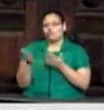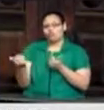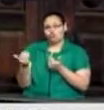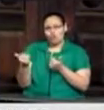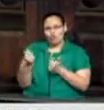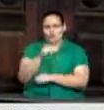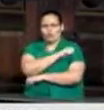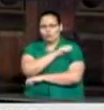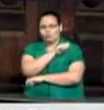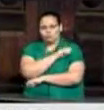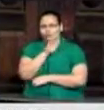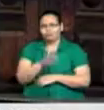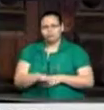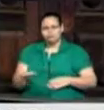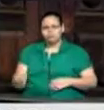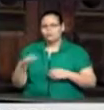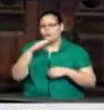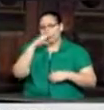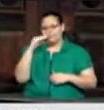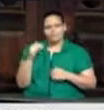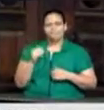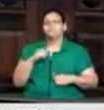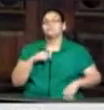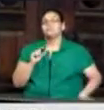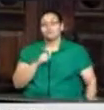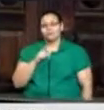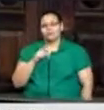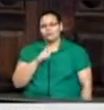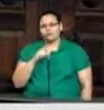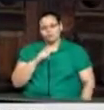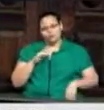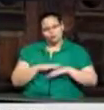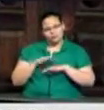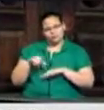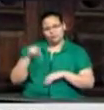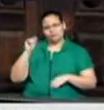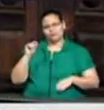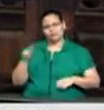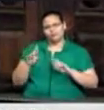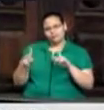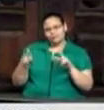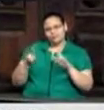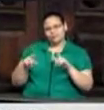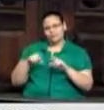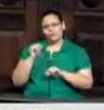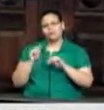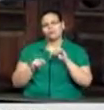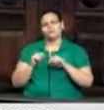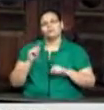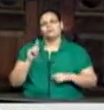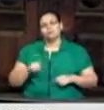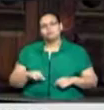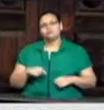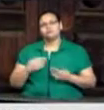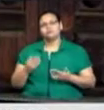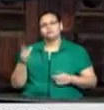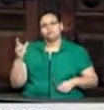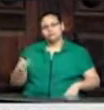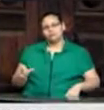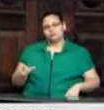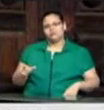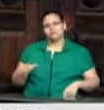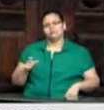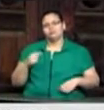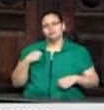jovem, nenhuma criança, nenhum adulto que tenha uma opção sexual diferenciada, ou seja, como esse citado, um